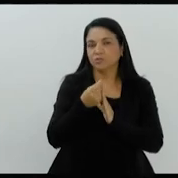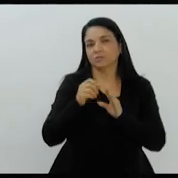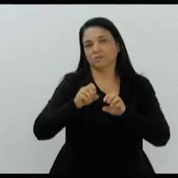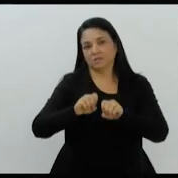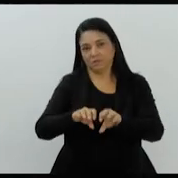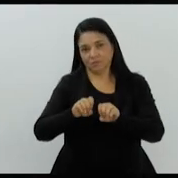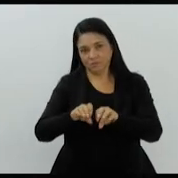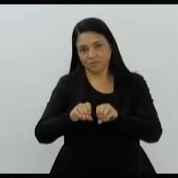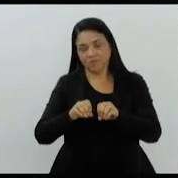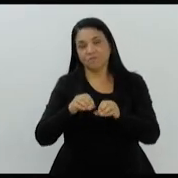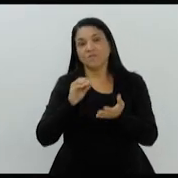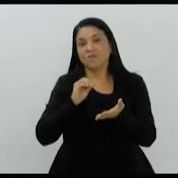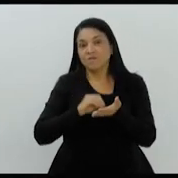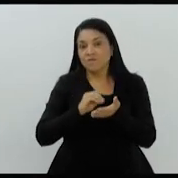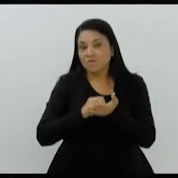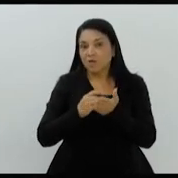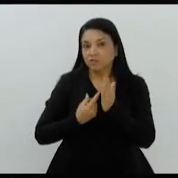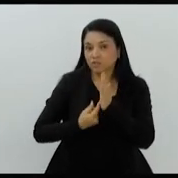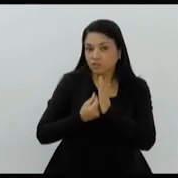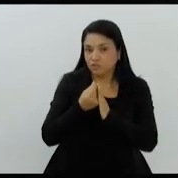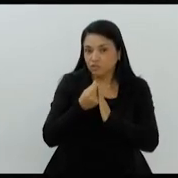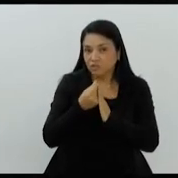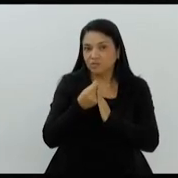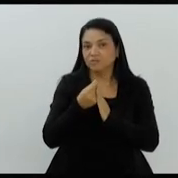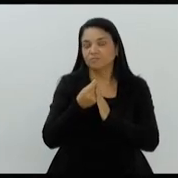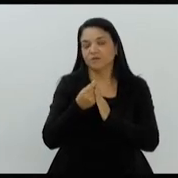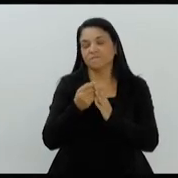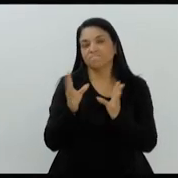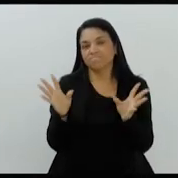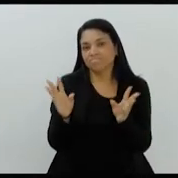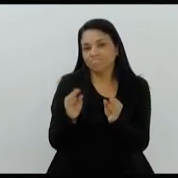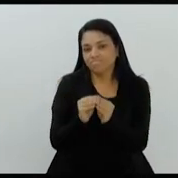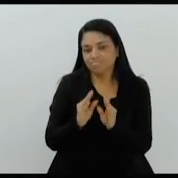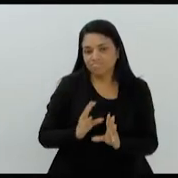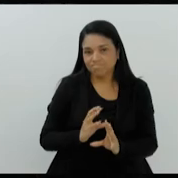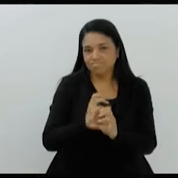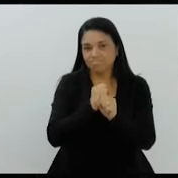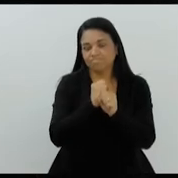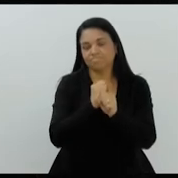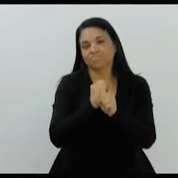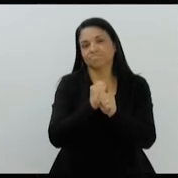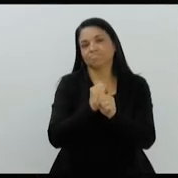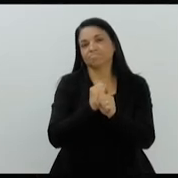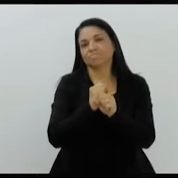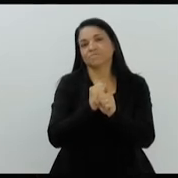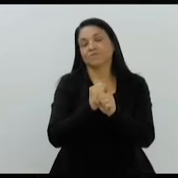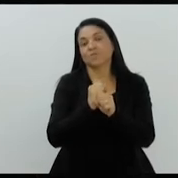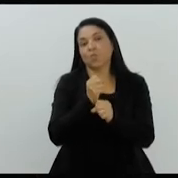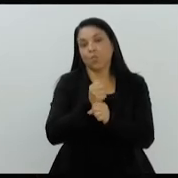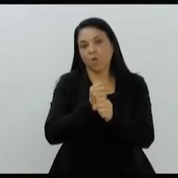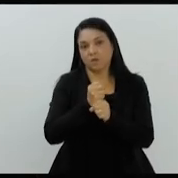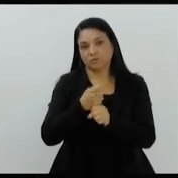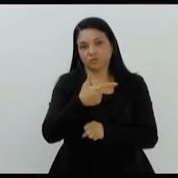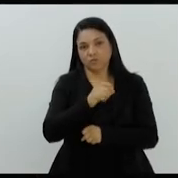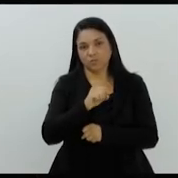dinheiro para ele encerrar, fechar suas contas de 24 dentro dos